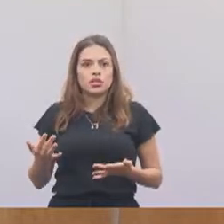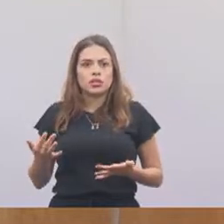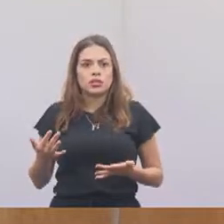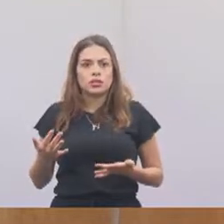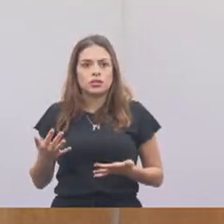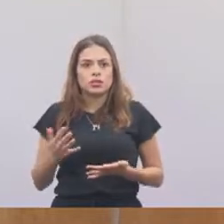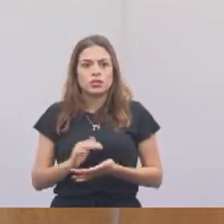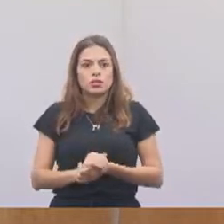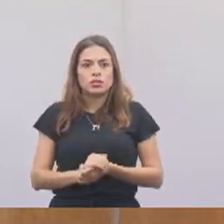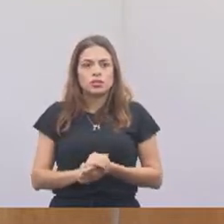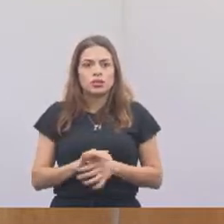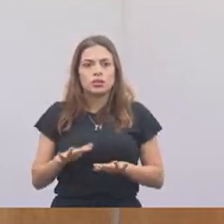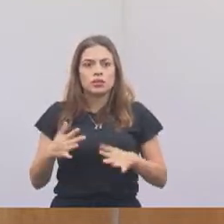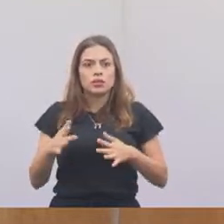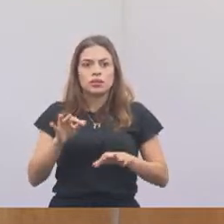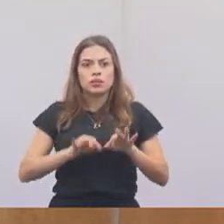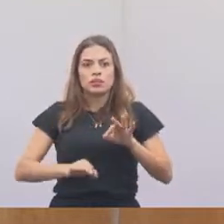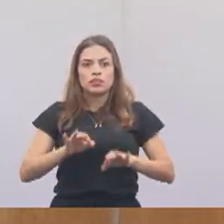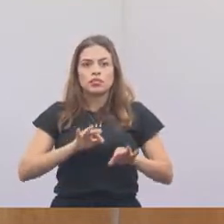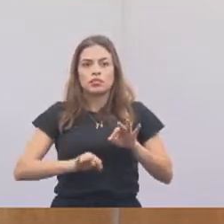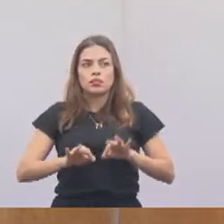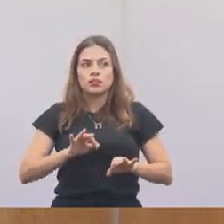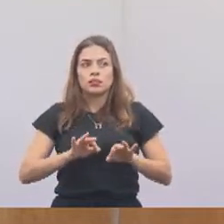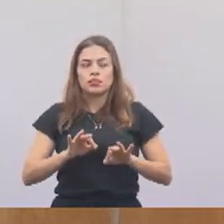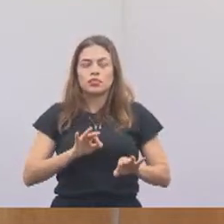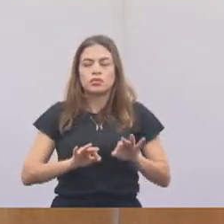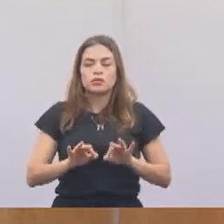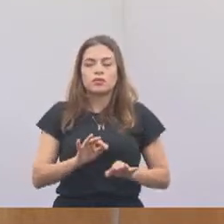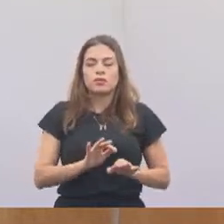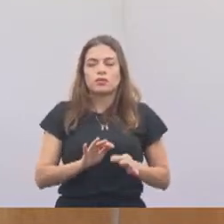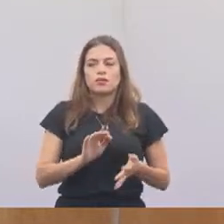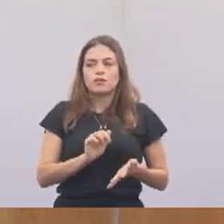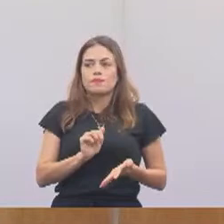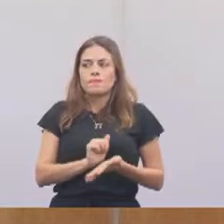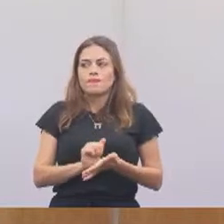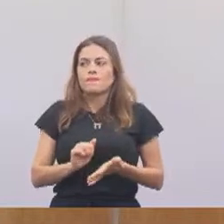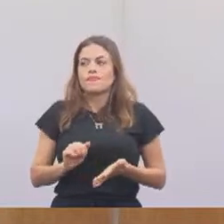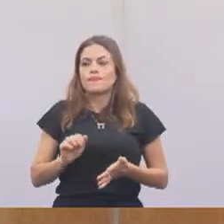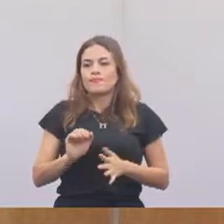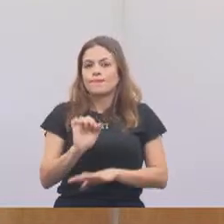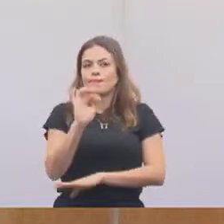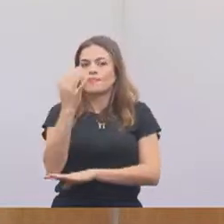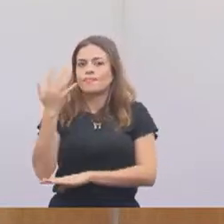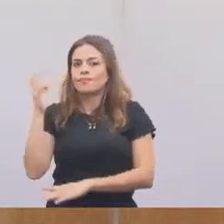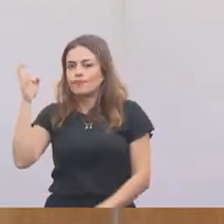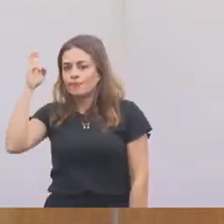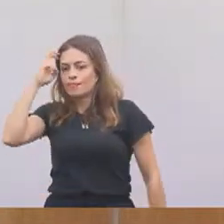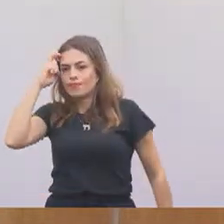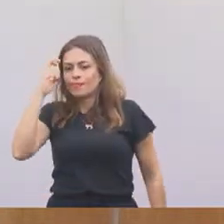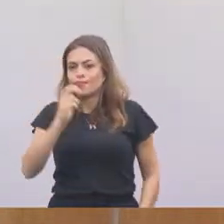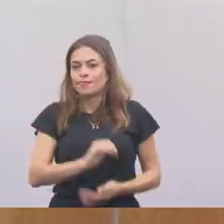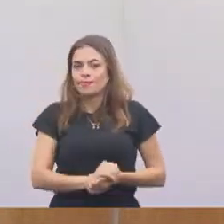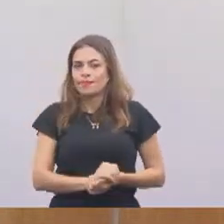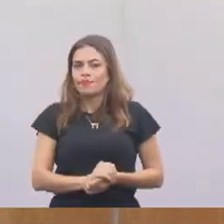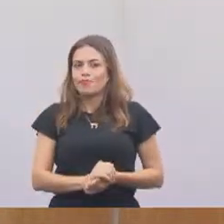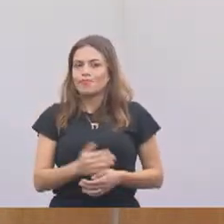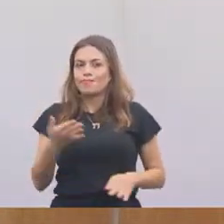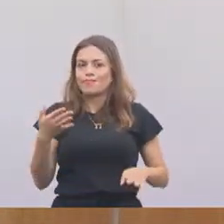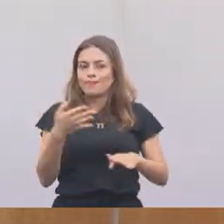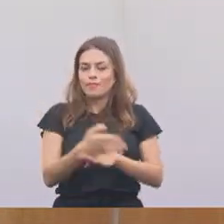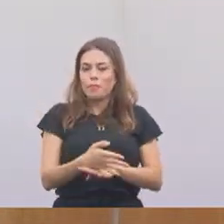organizada para que os munícipes possam participar, além de também atividades culturais, uma parceria também com o Instituto